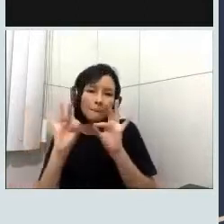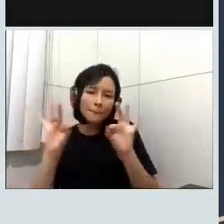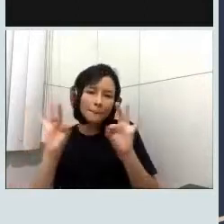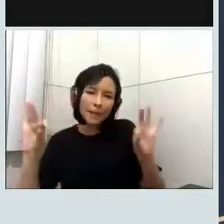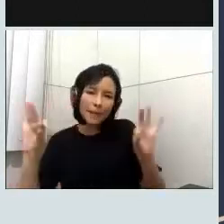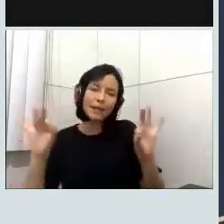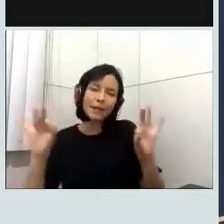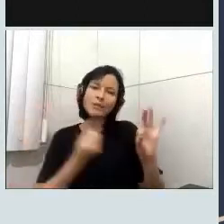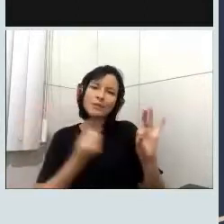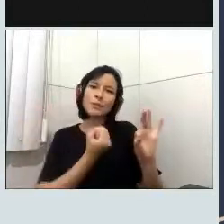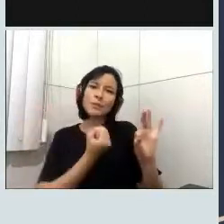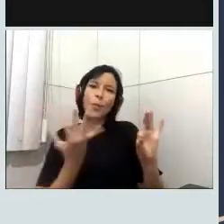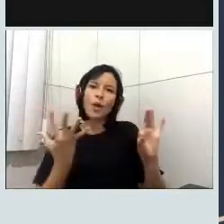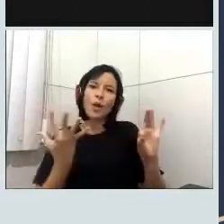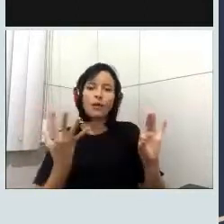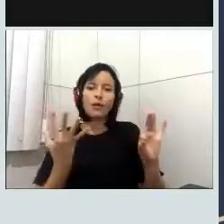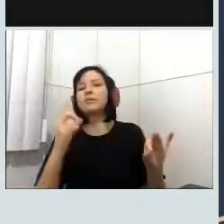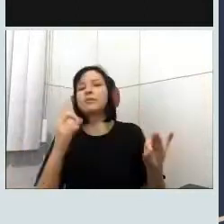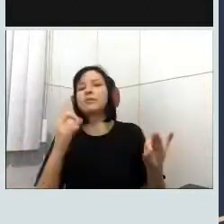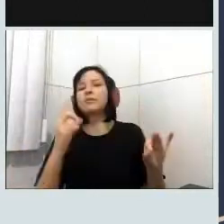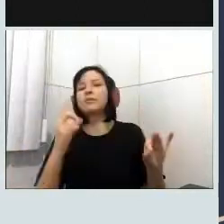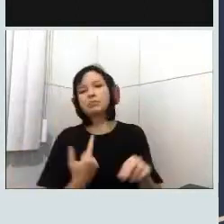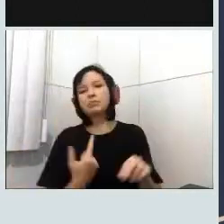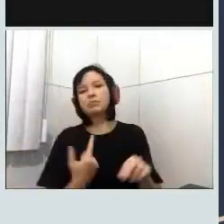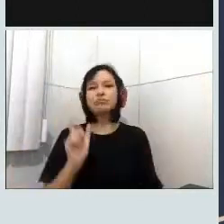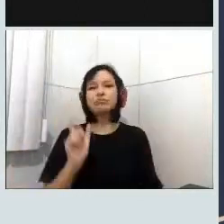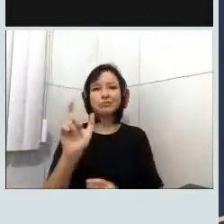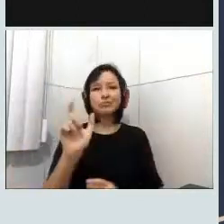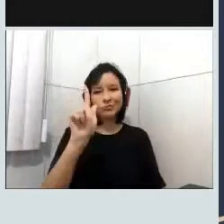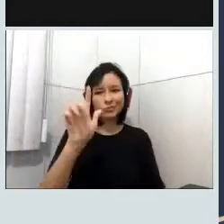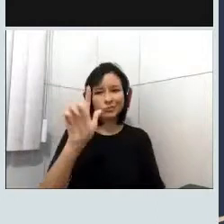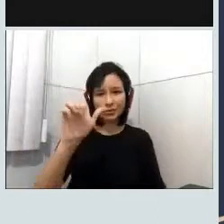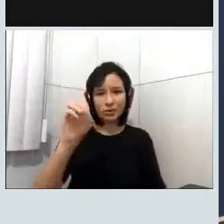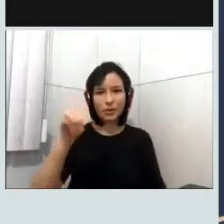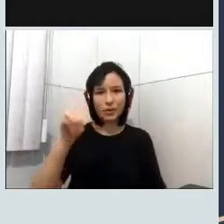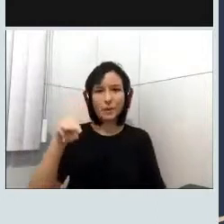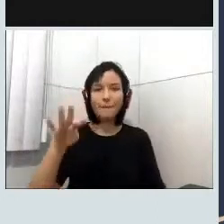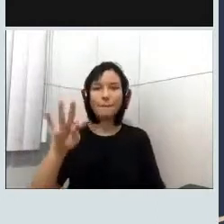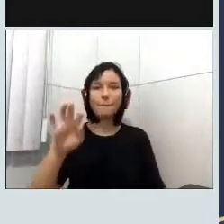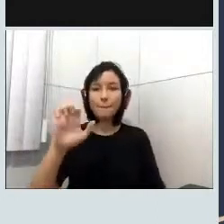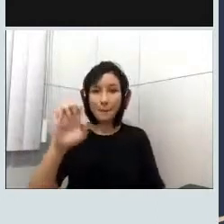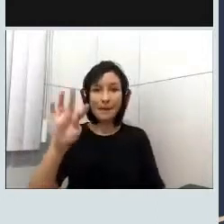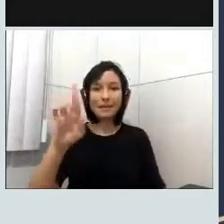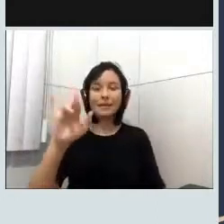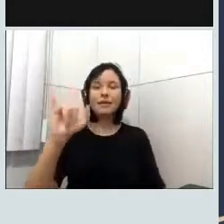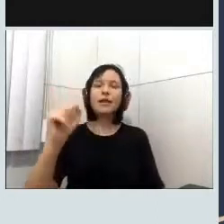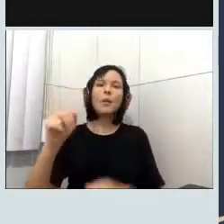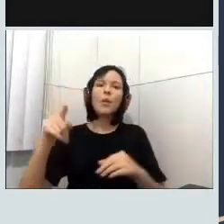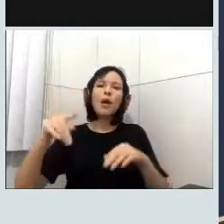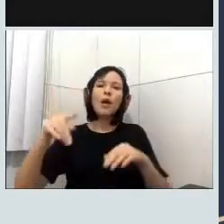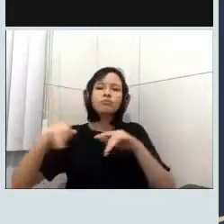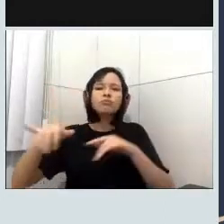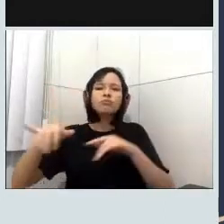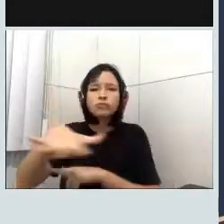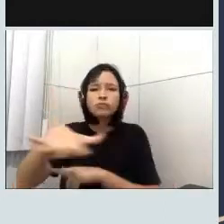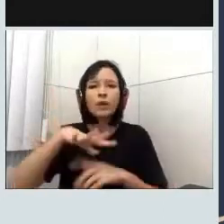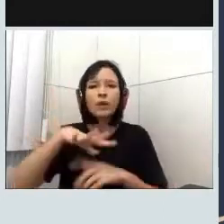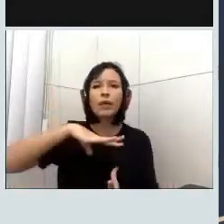em geometria, nós estamos falando na medida da terra, na medição da